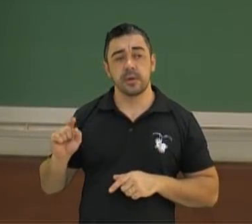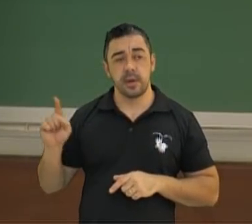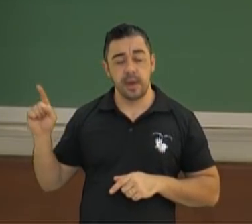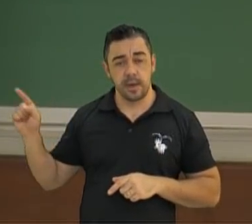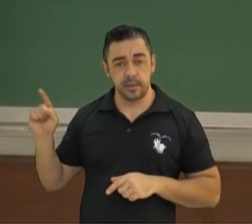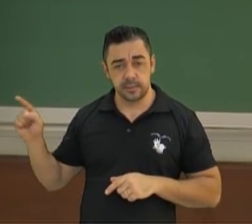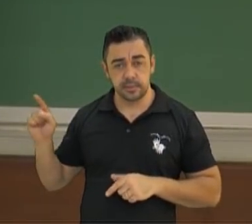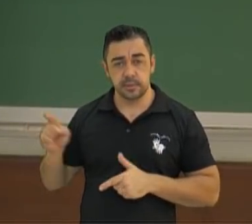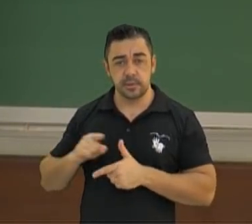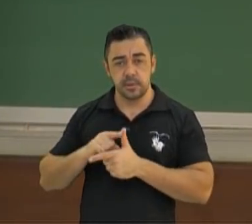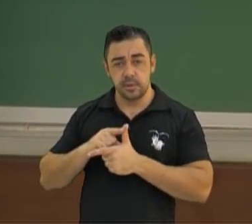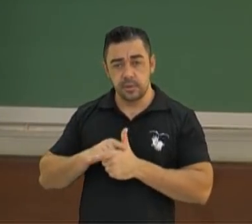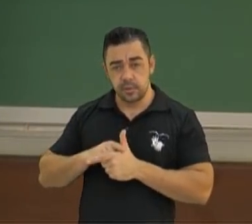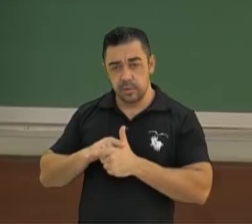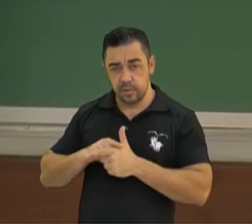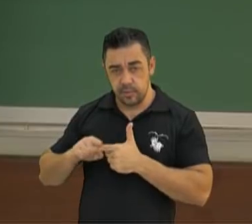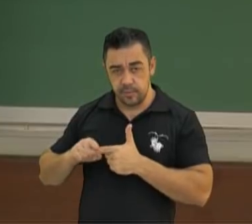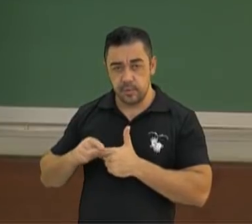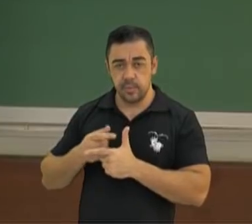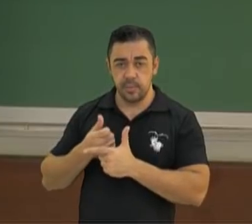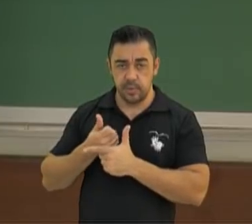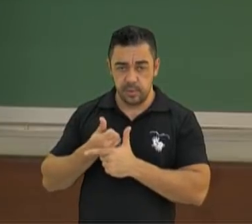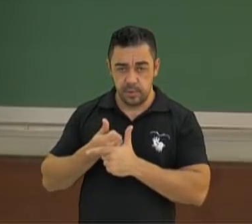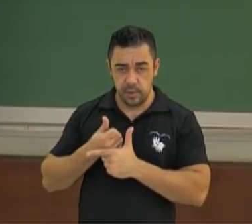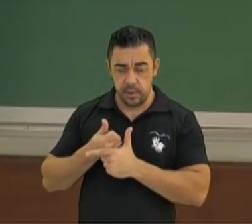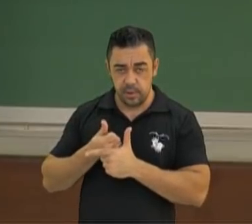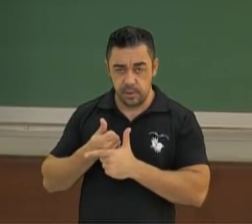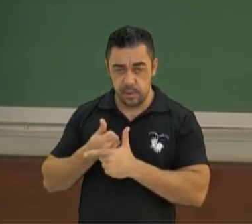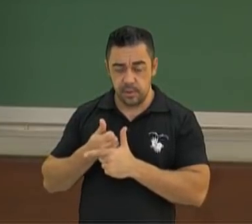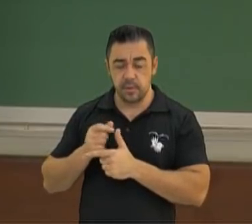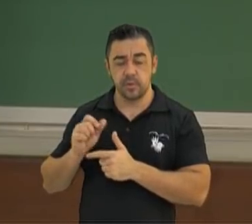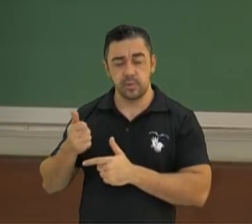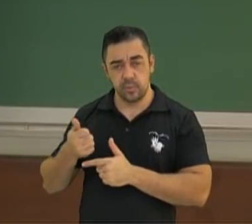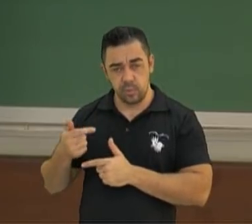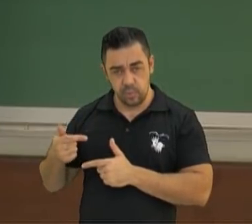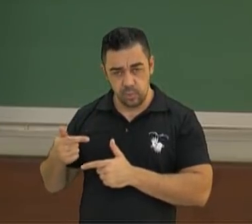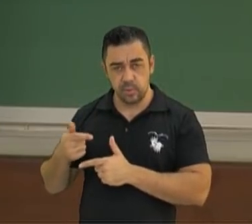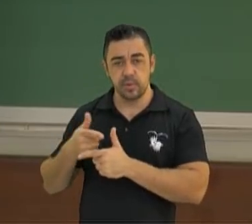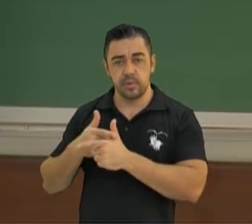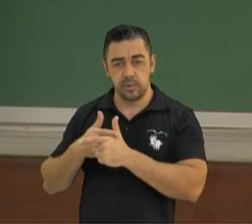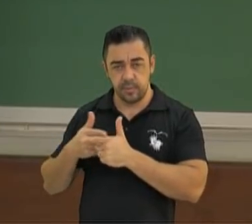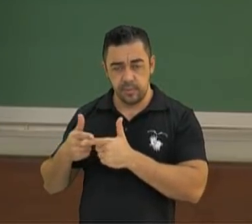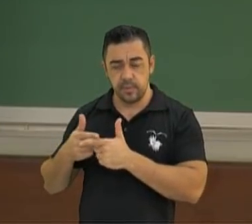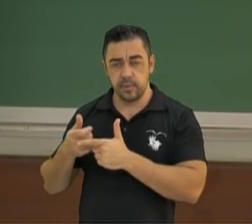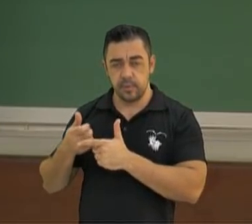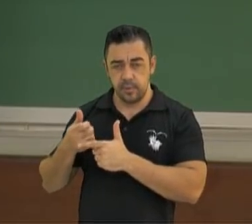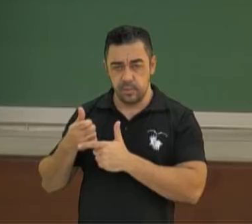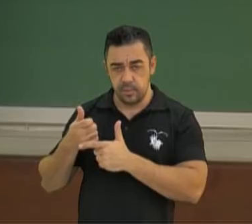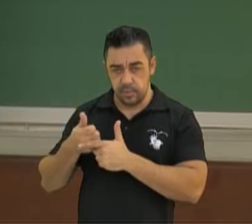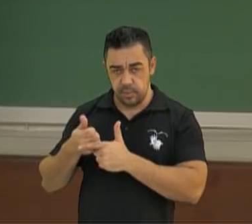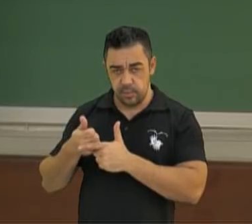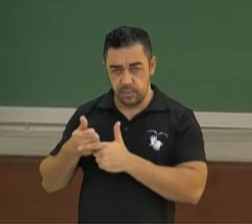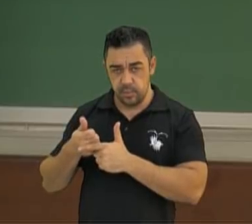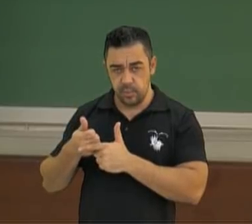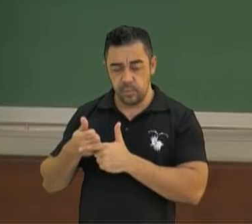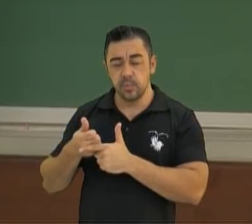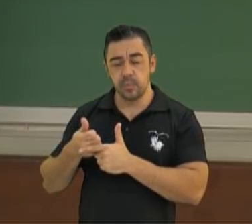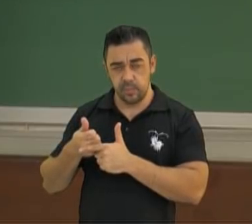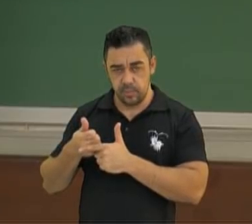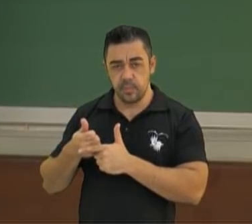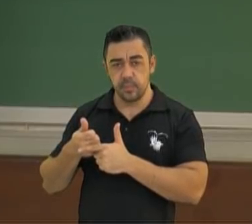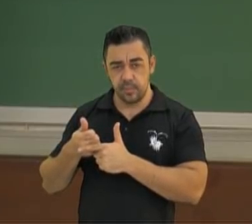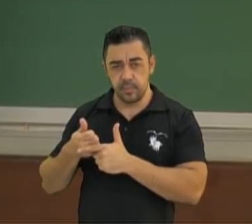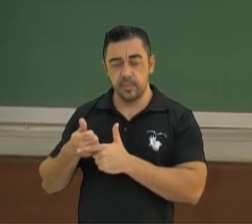essa continha aqui para cada fração. Eu vou pegar o 12, que é o denominador comum, eu vou dividir